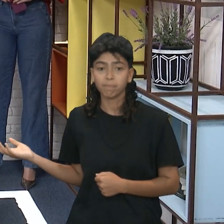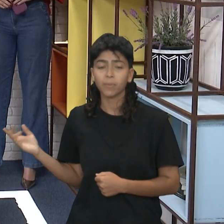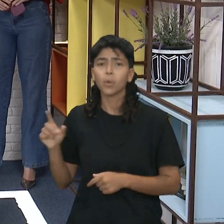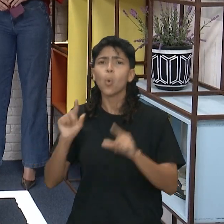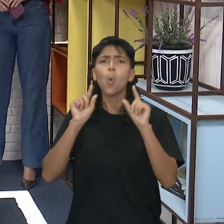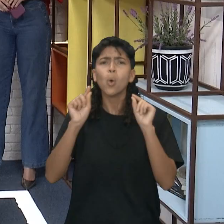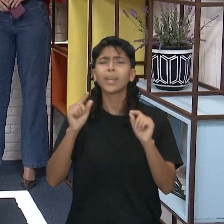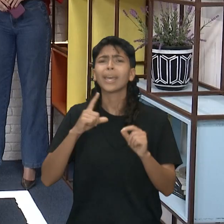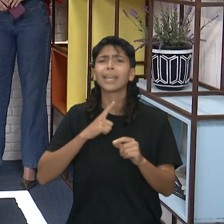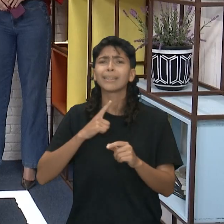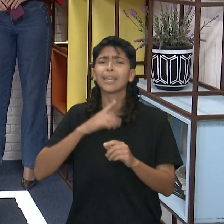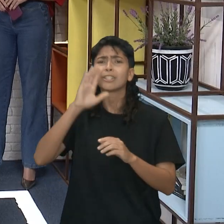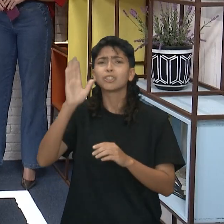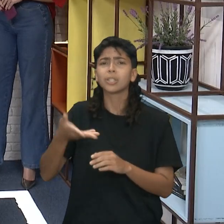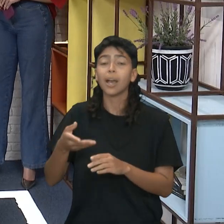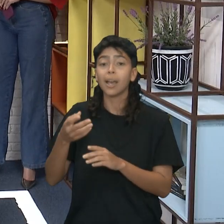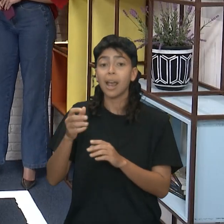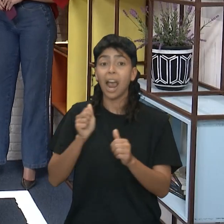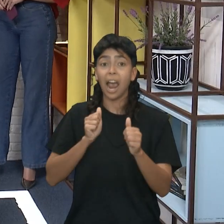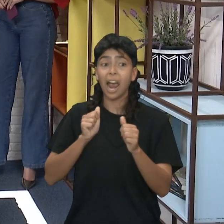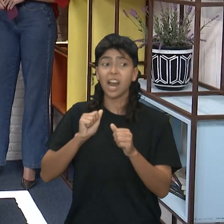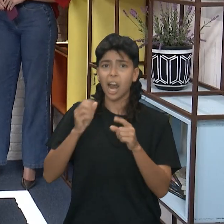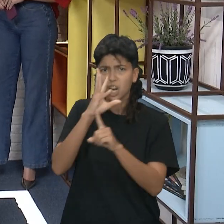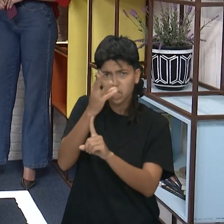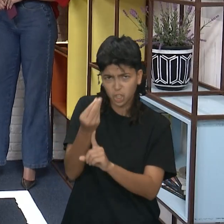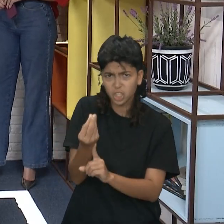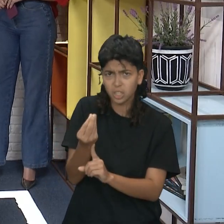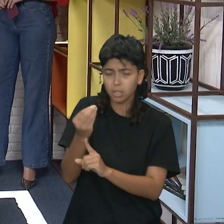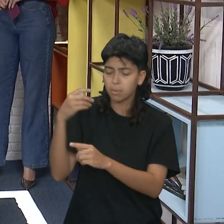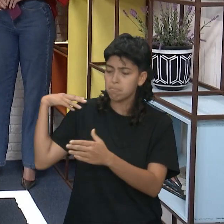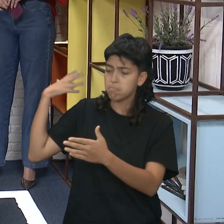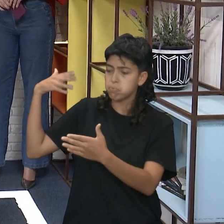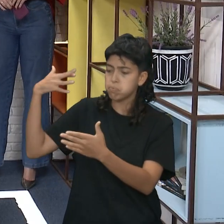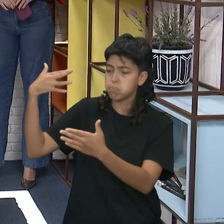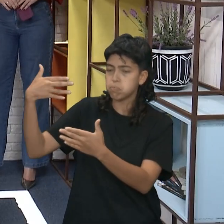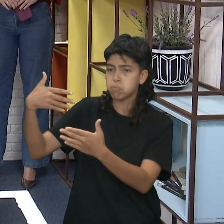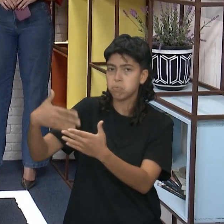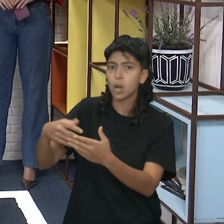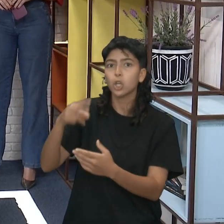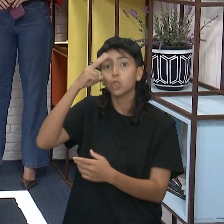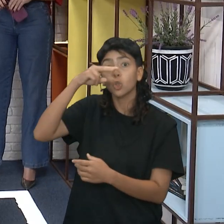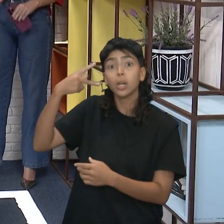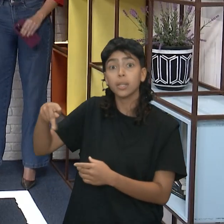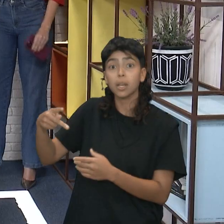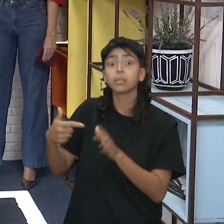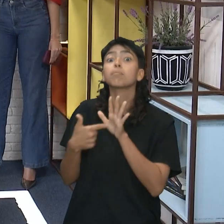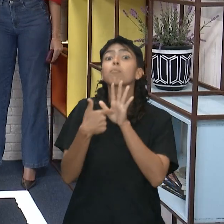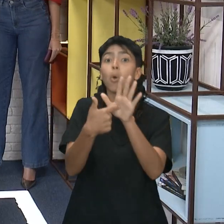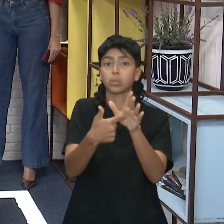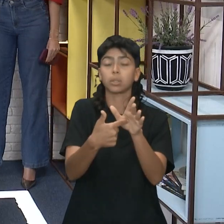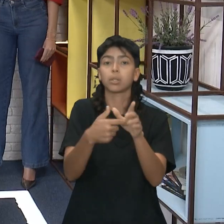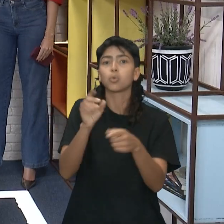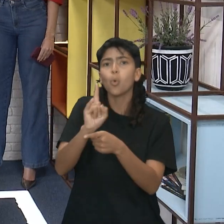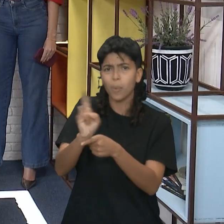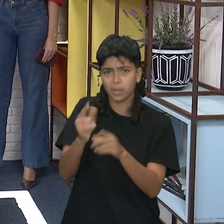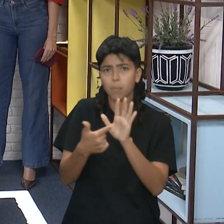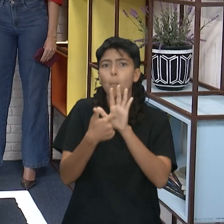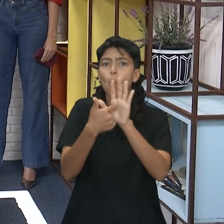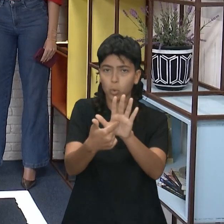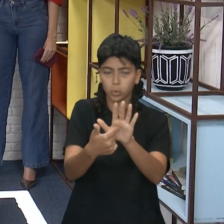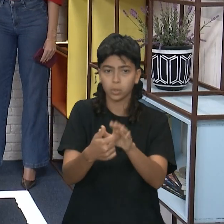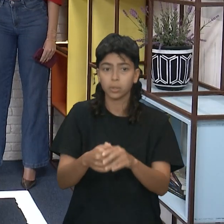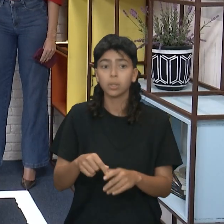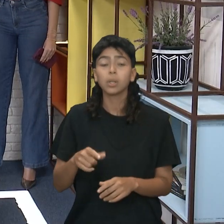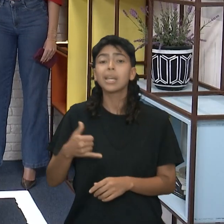de 12 artistas que vivem em Goiás e que são representantes das mais diversas áreas cênicas. O documentário tem